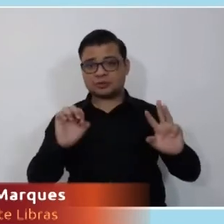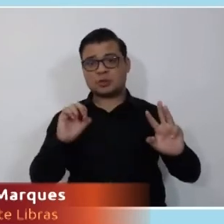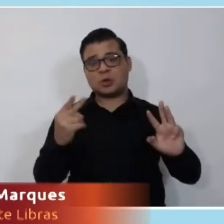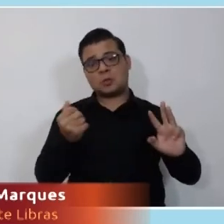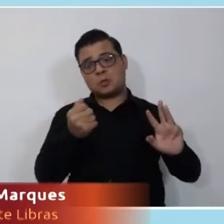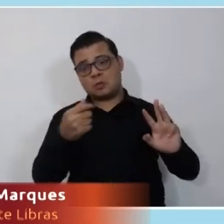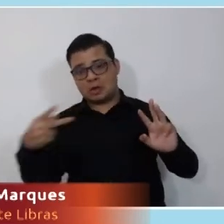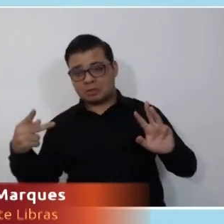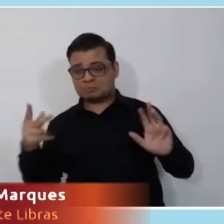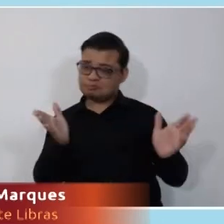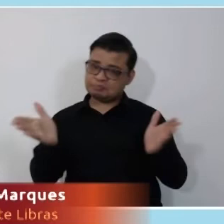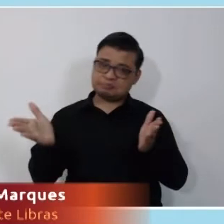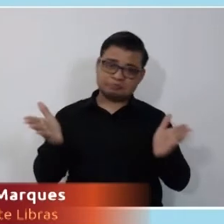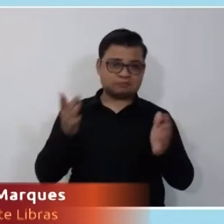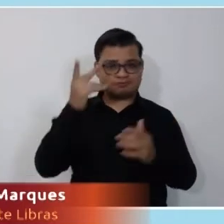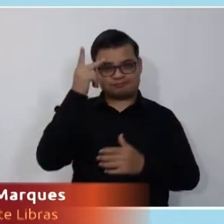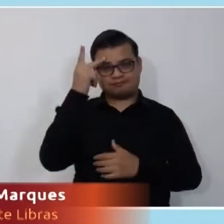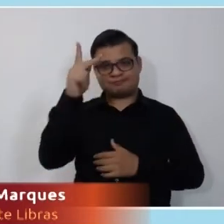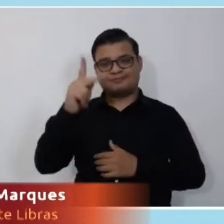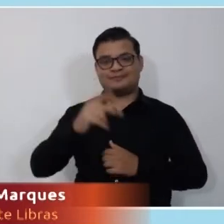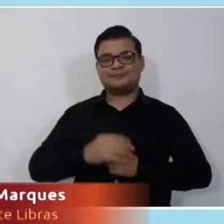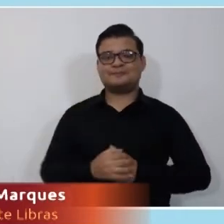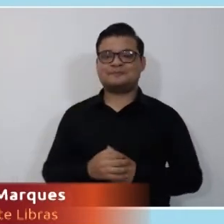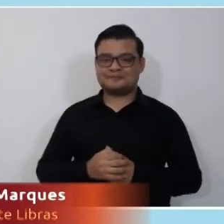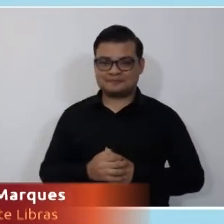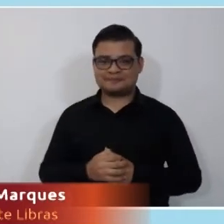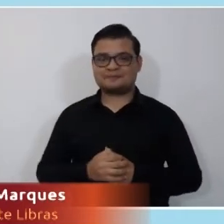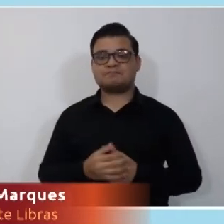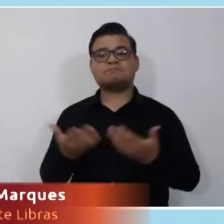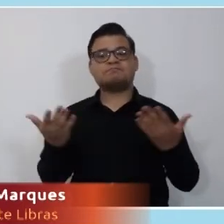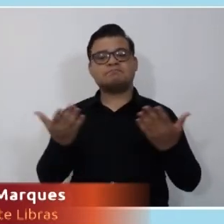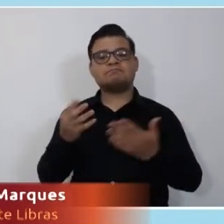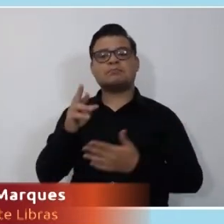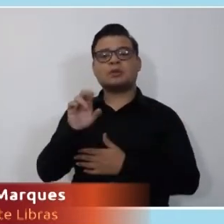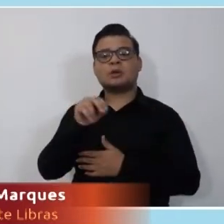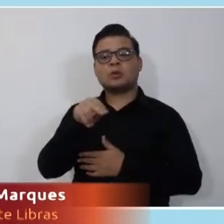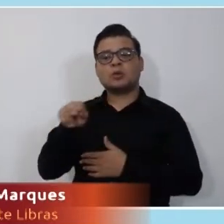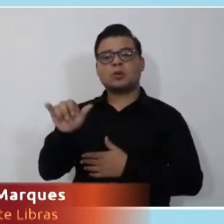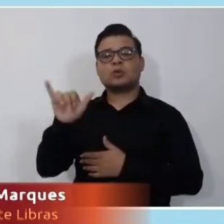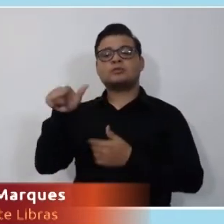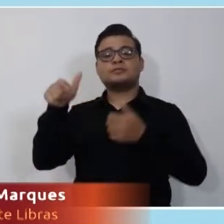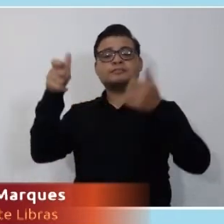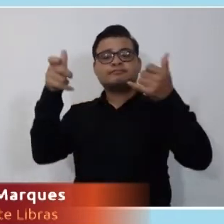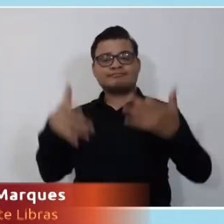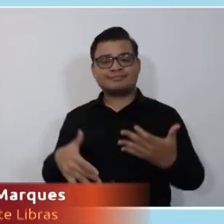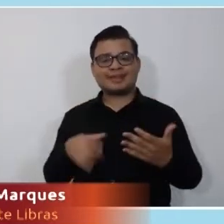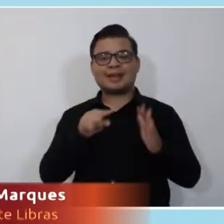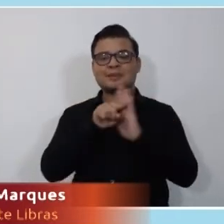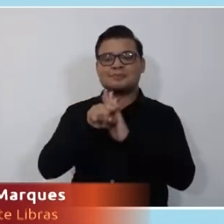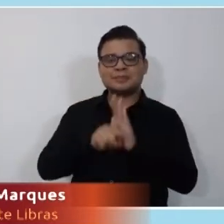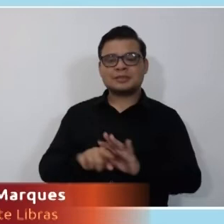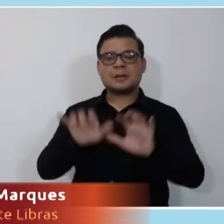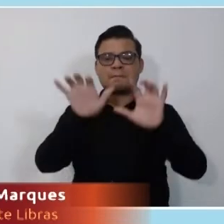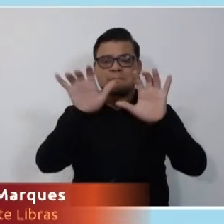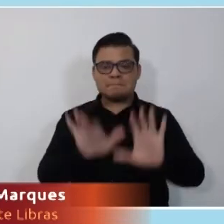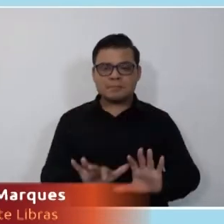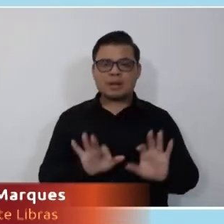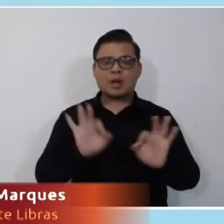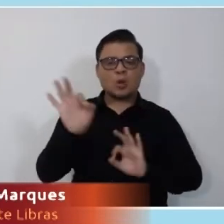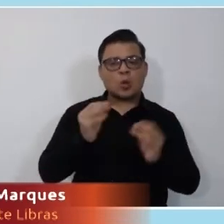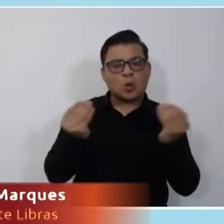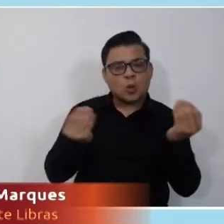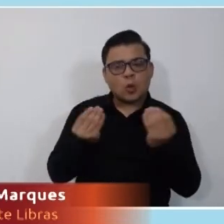dois canais. Agora eu vou falar com o Rony sobre essa pesquisa. Explica para a gente como que essa pesquisa foi desenvolvida, como foi a parceria da